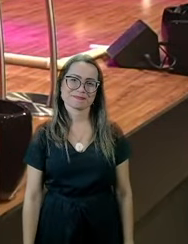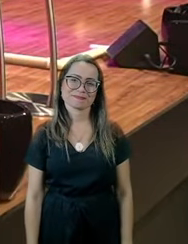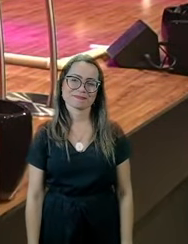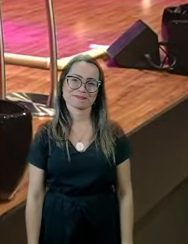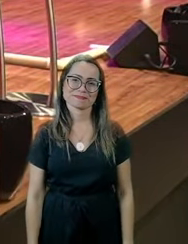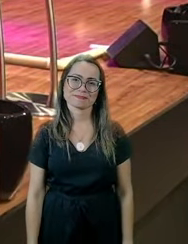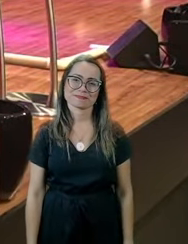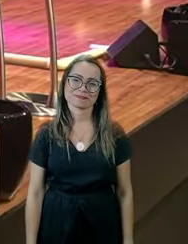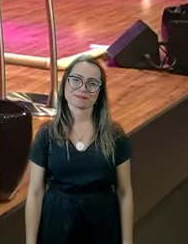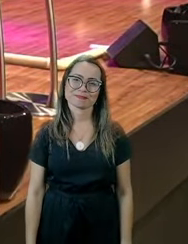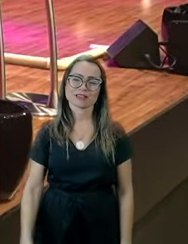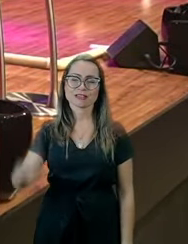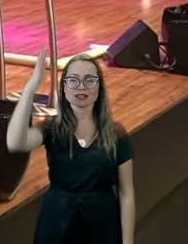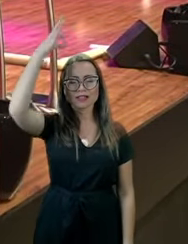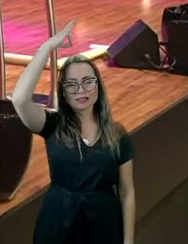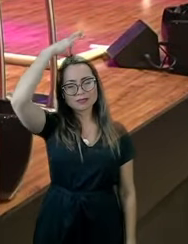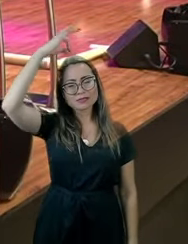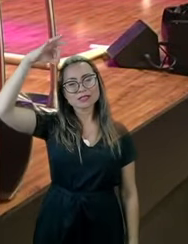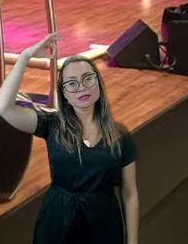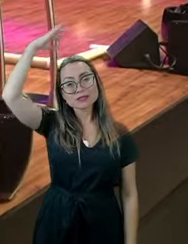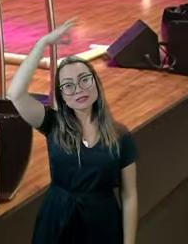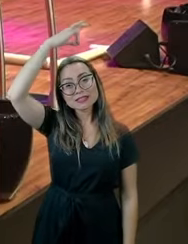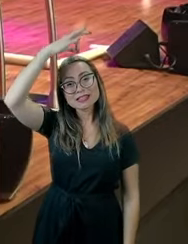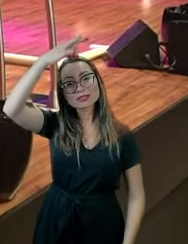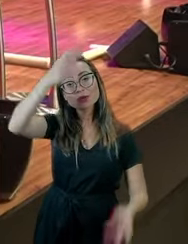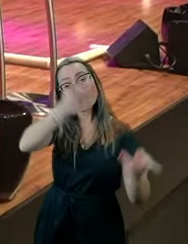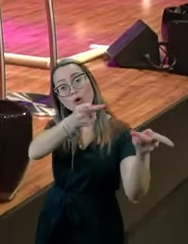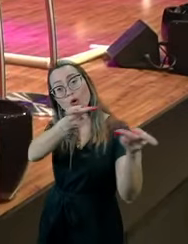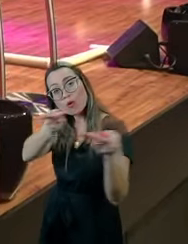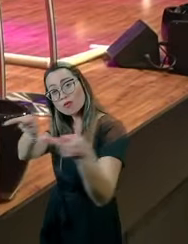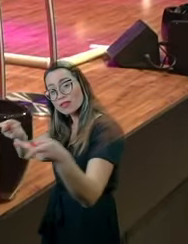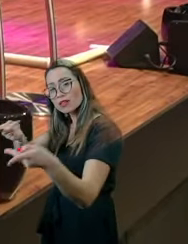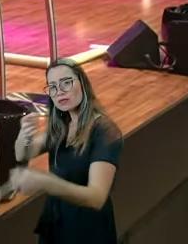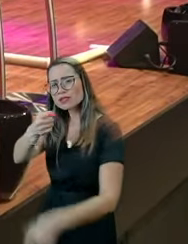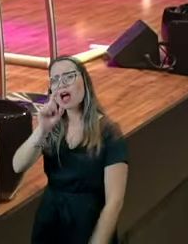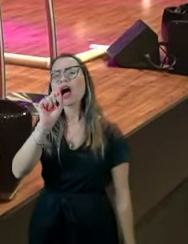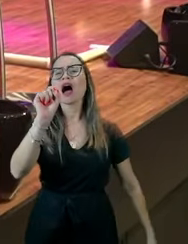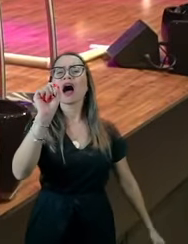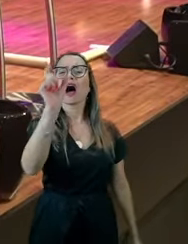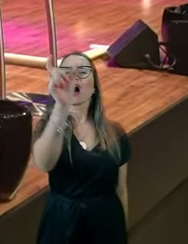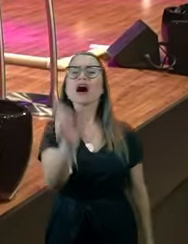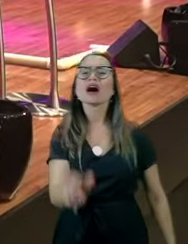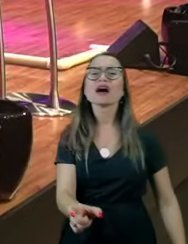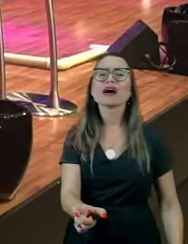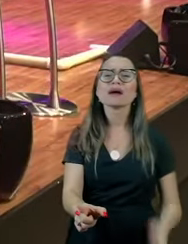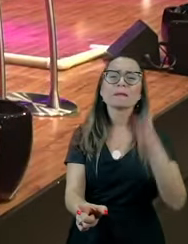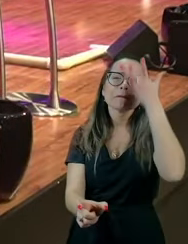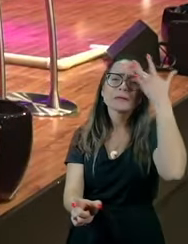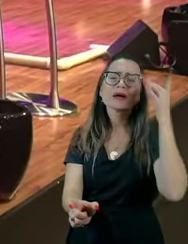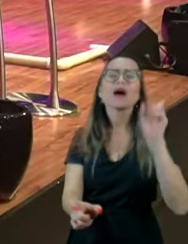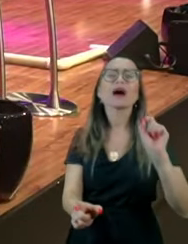E o Espírito Santo está convidando você. Quem é você? Será que você é uma conectora?